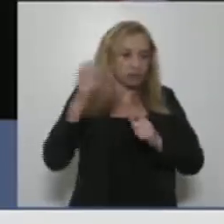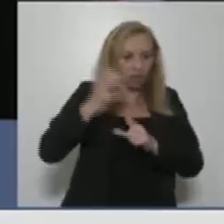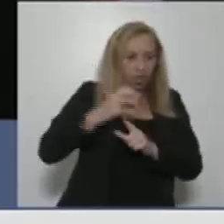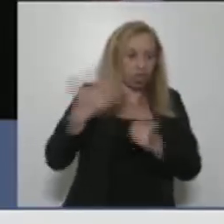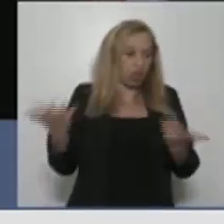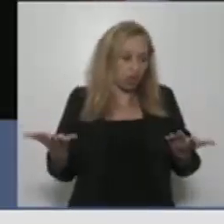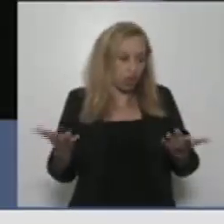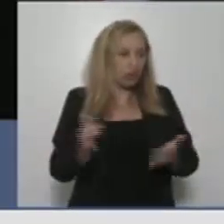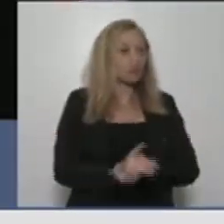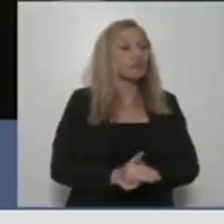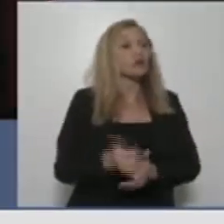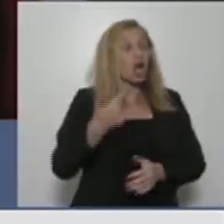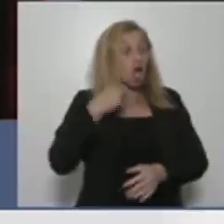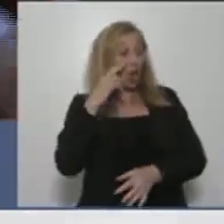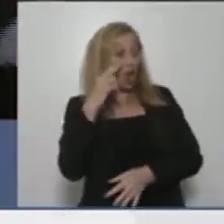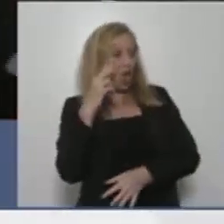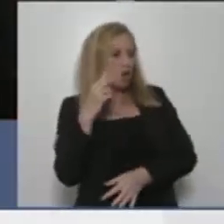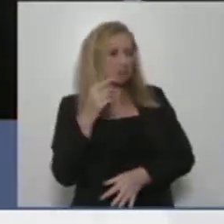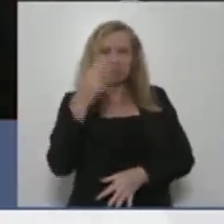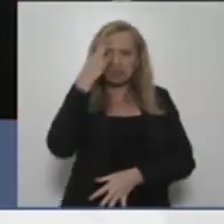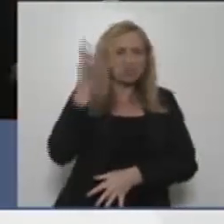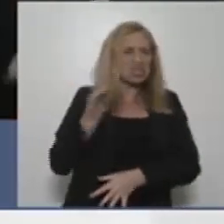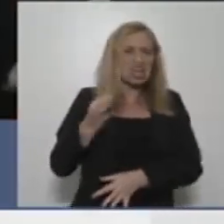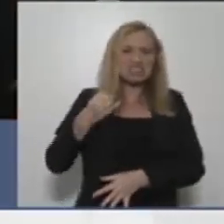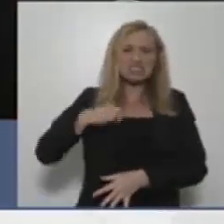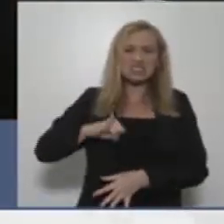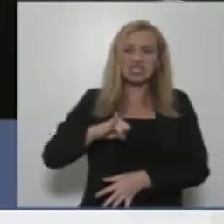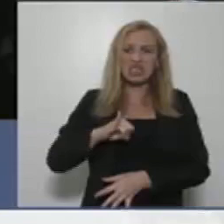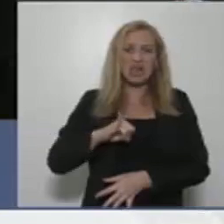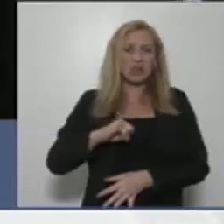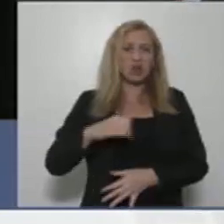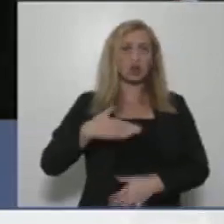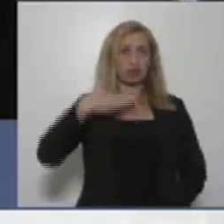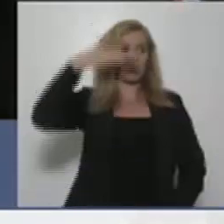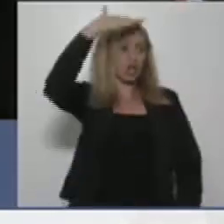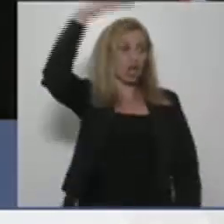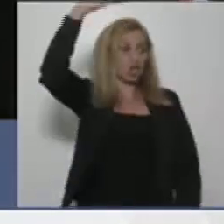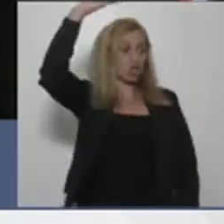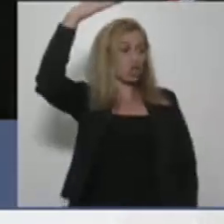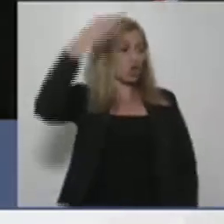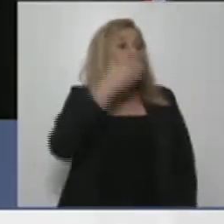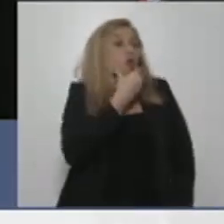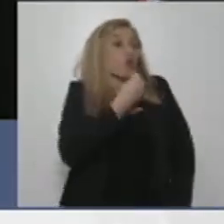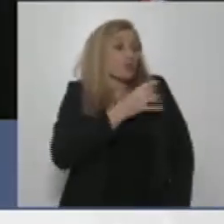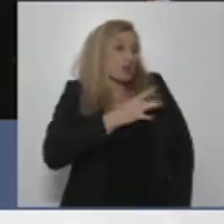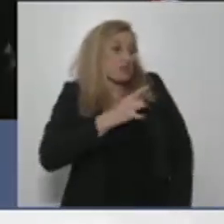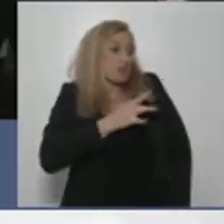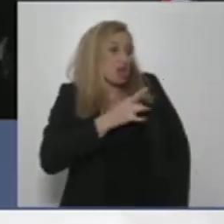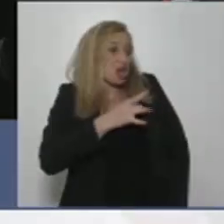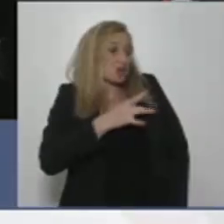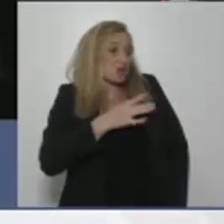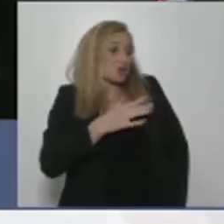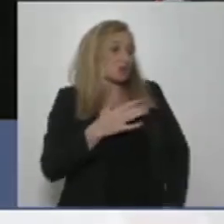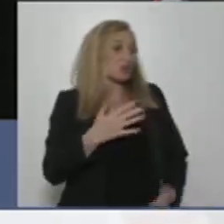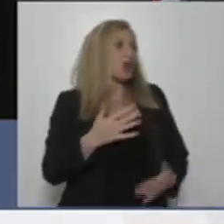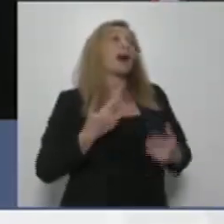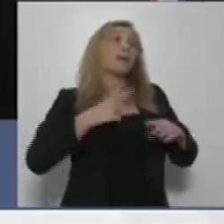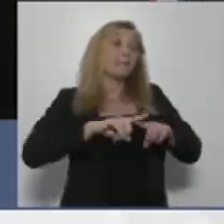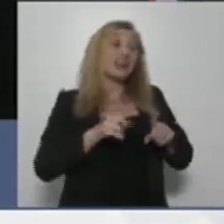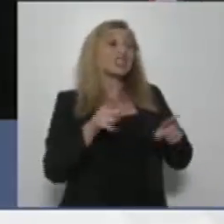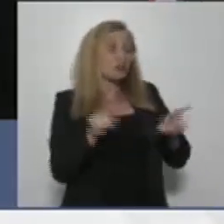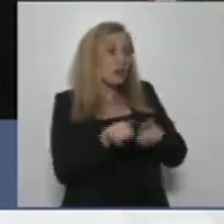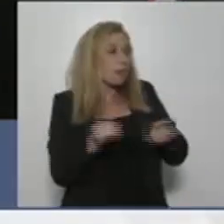eu intimidei muitos homens. Mas eu também já ajudei muitas companheiras, porque elas se sentem